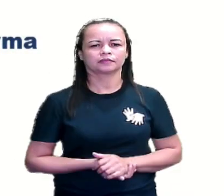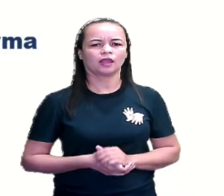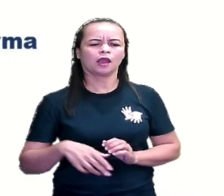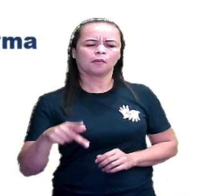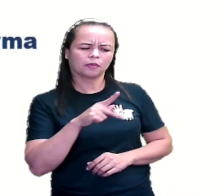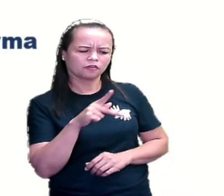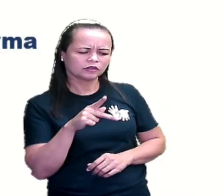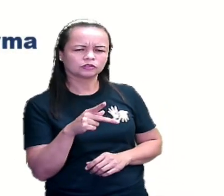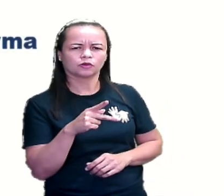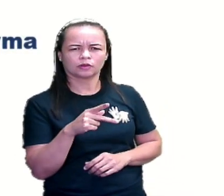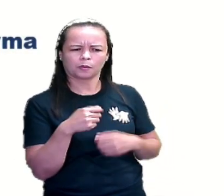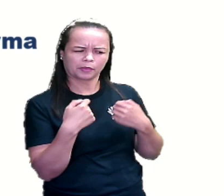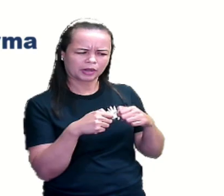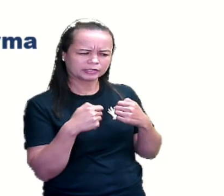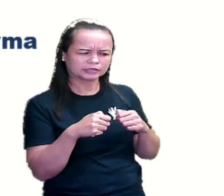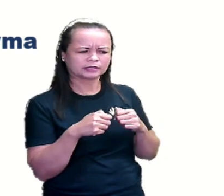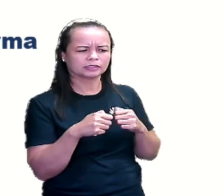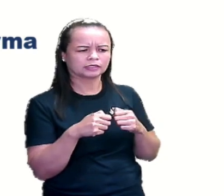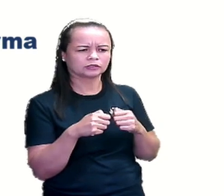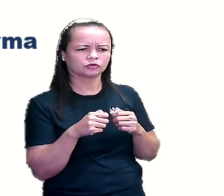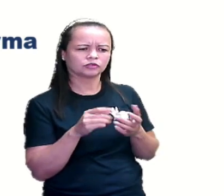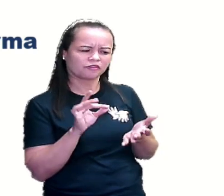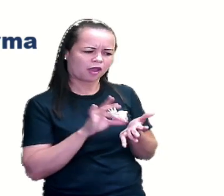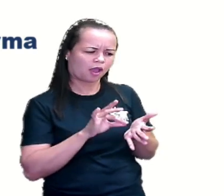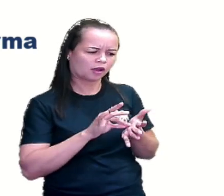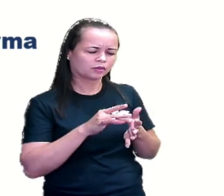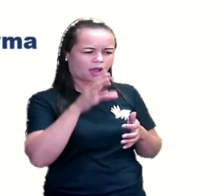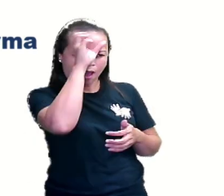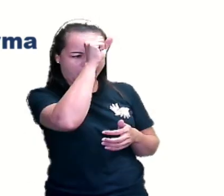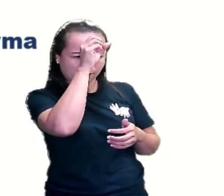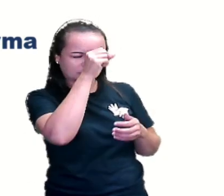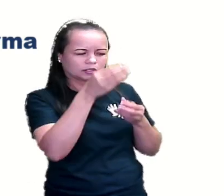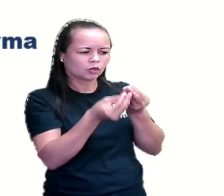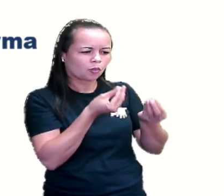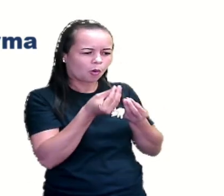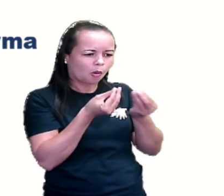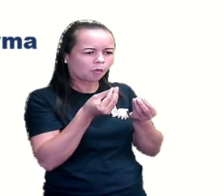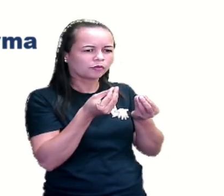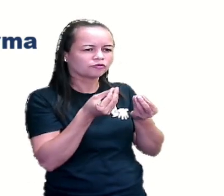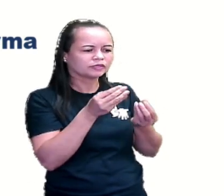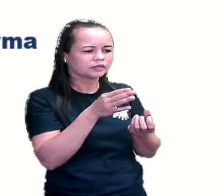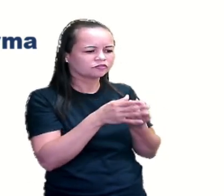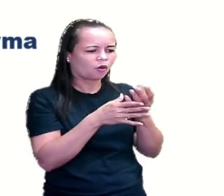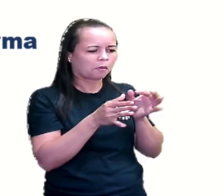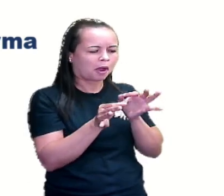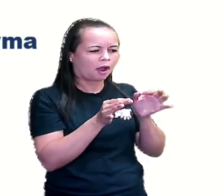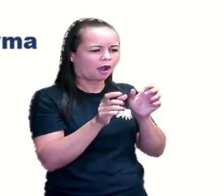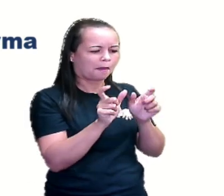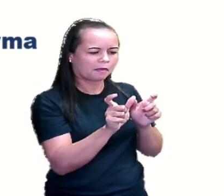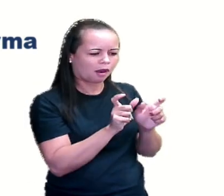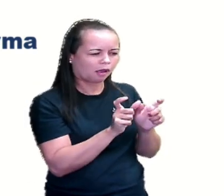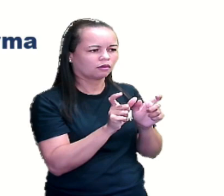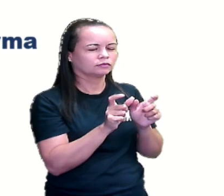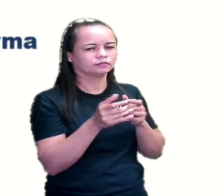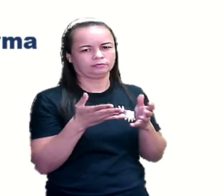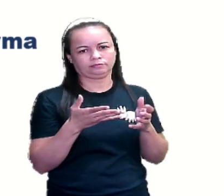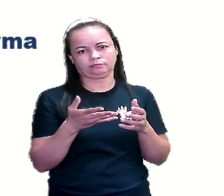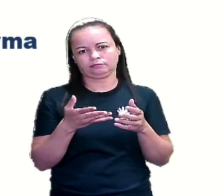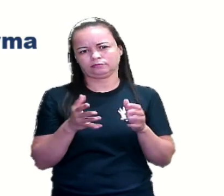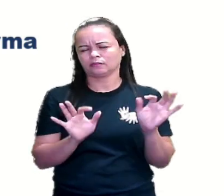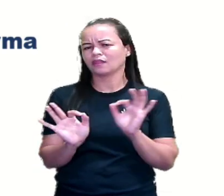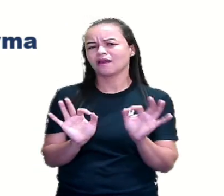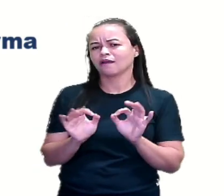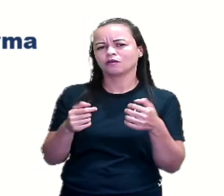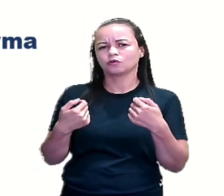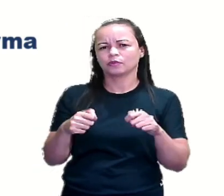preciso realmente aprender essa fórmula de como vai se formar a palavra? Não, você não precisa aprender a fórmula, até porque a